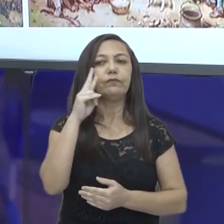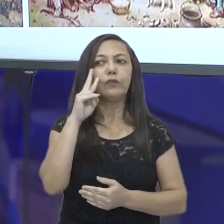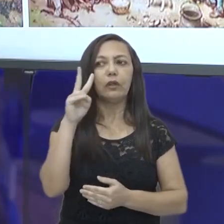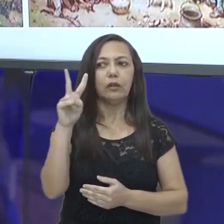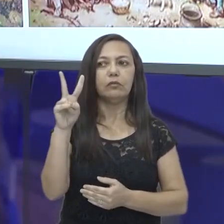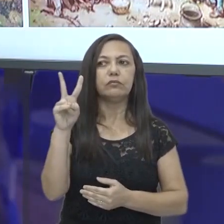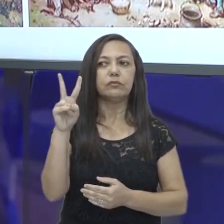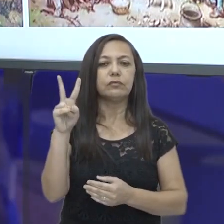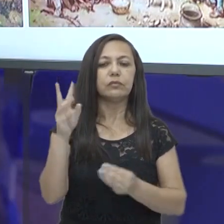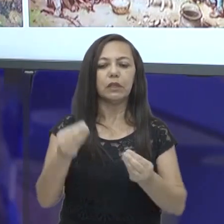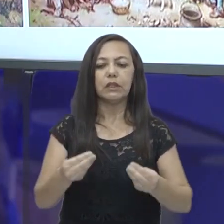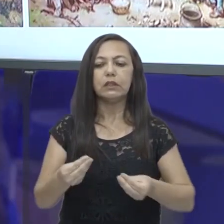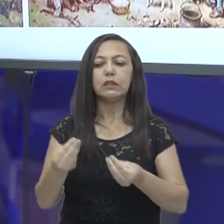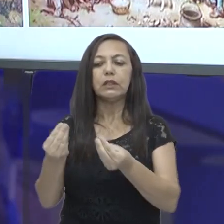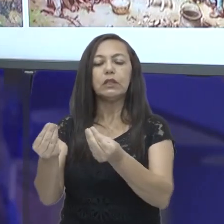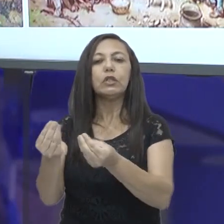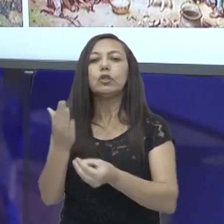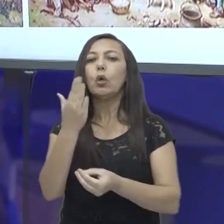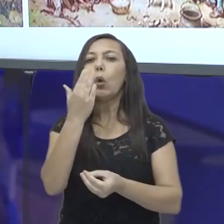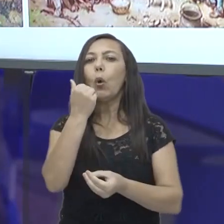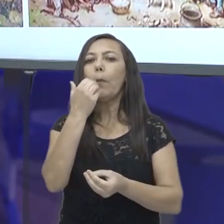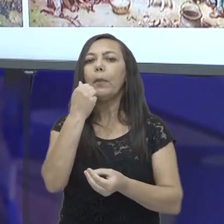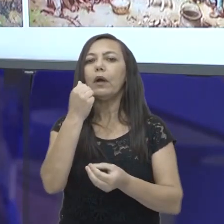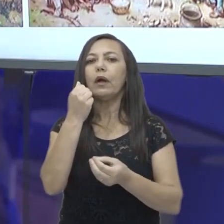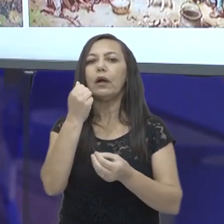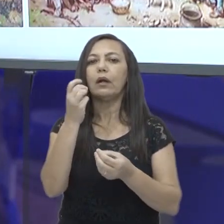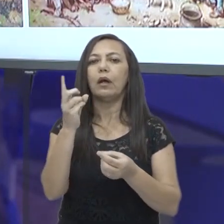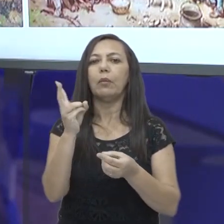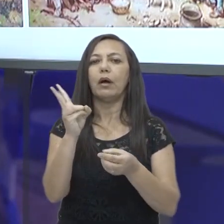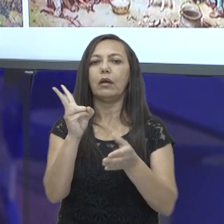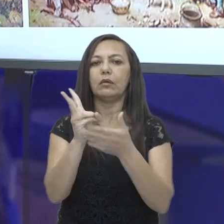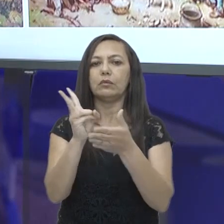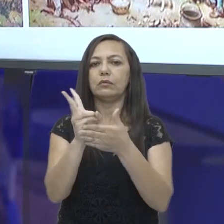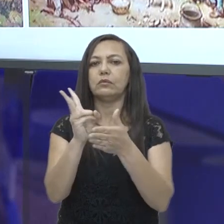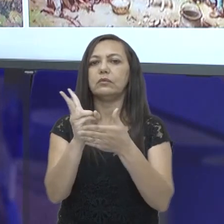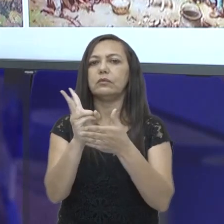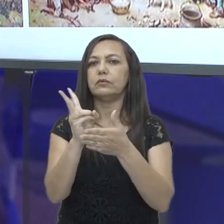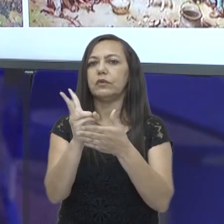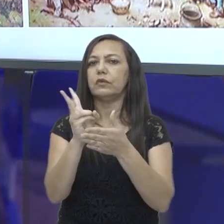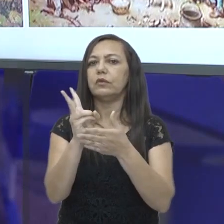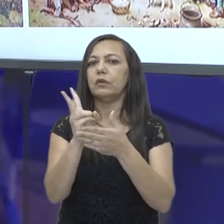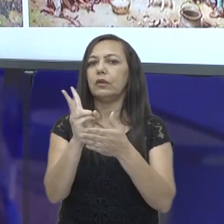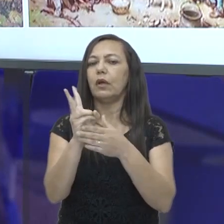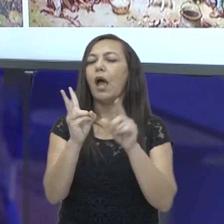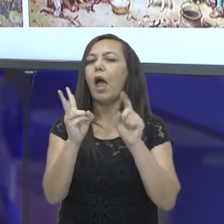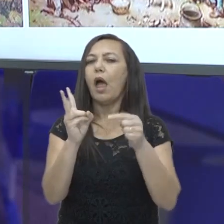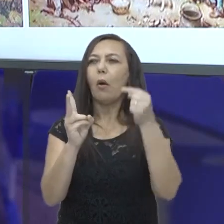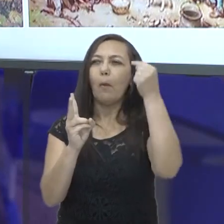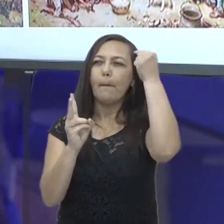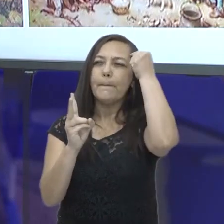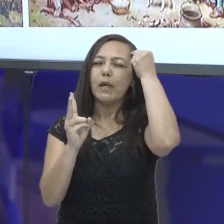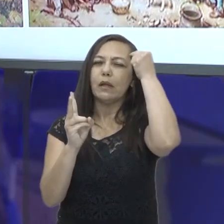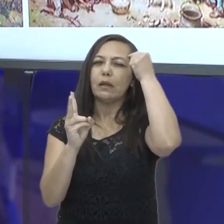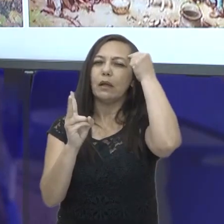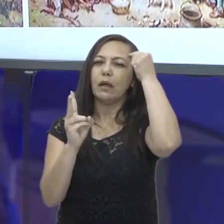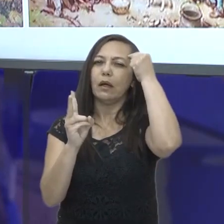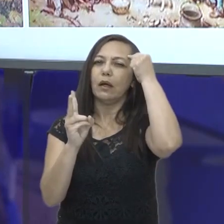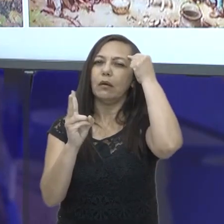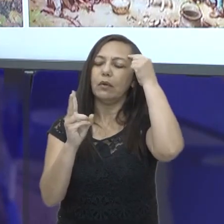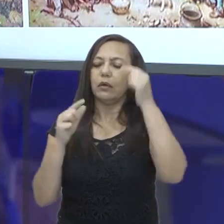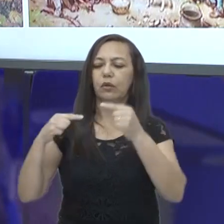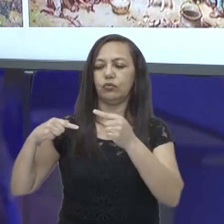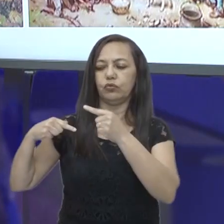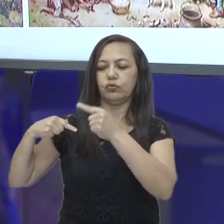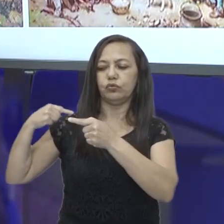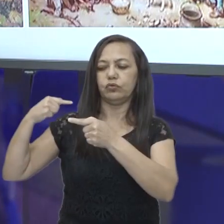dando de comida para os indígenas. Isso é uma suposição, isso é uma mentalidade que foi repassada de